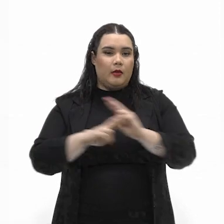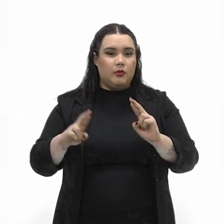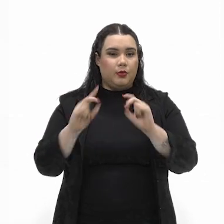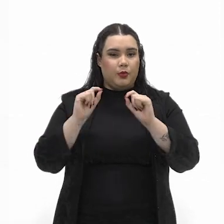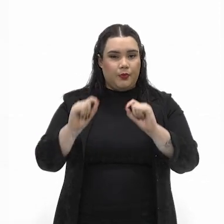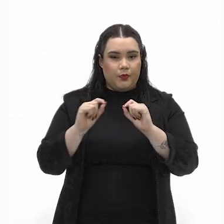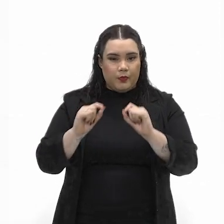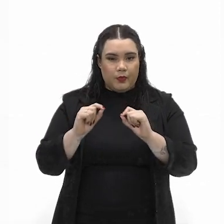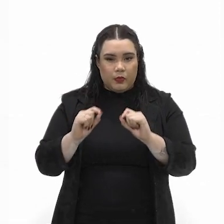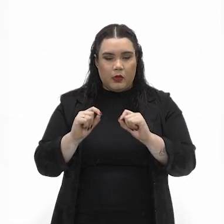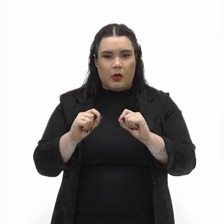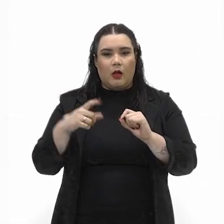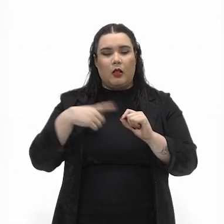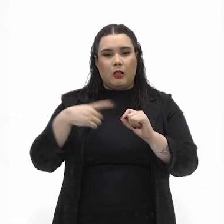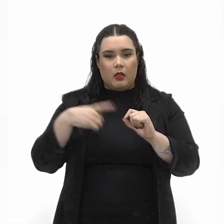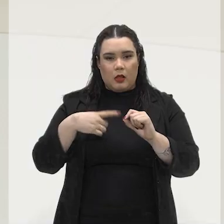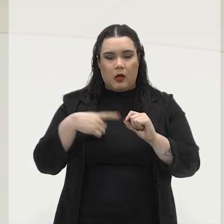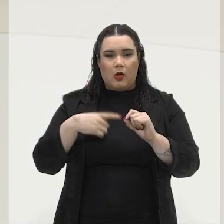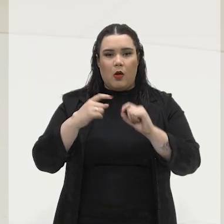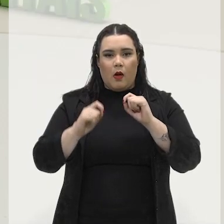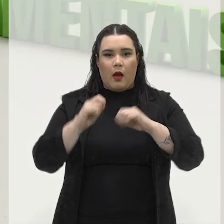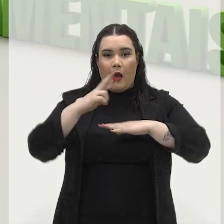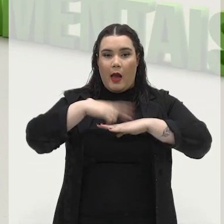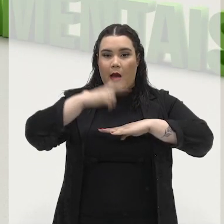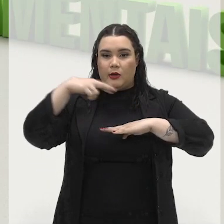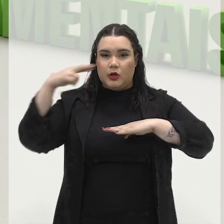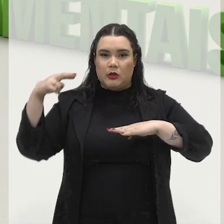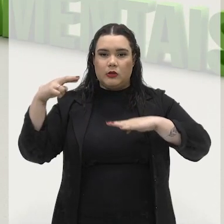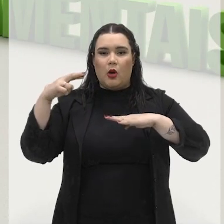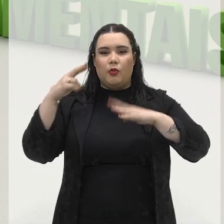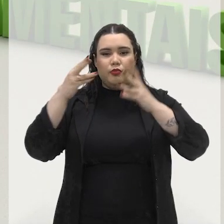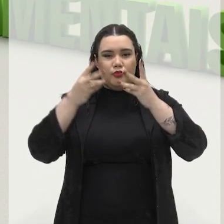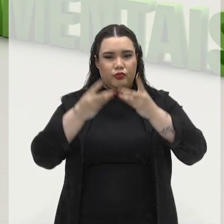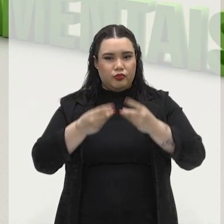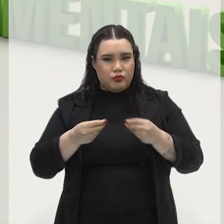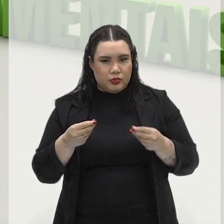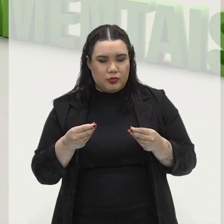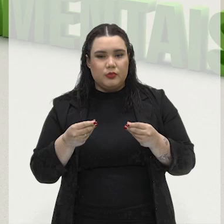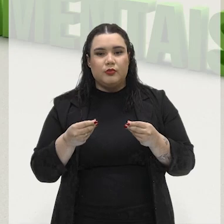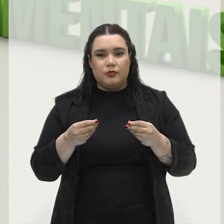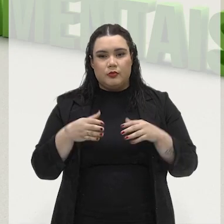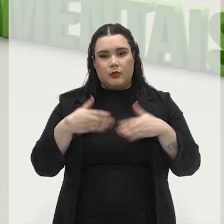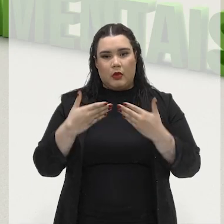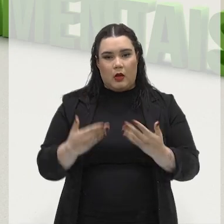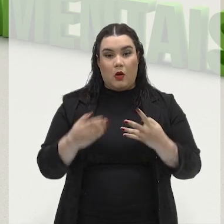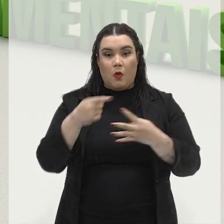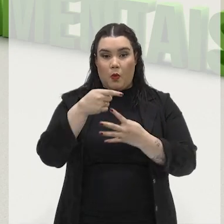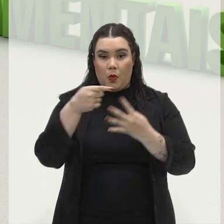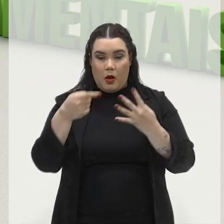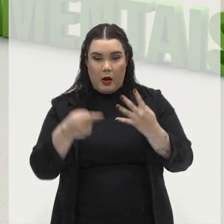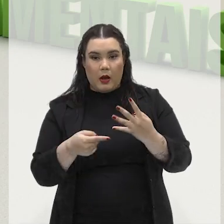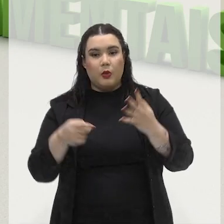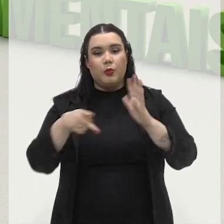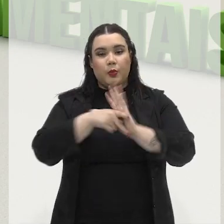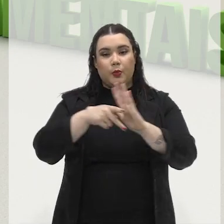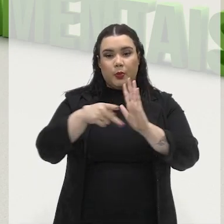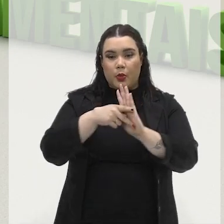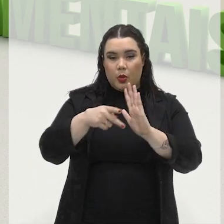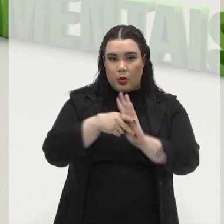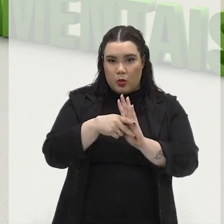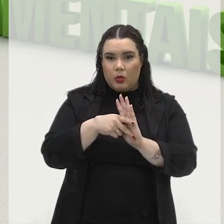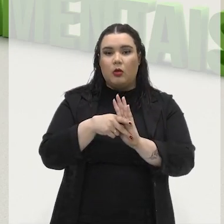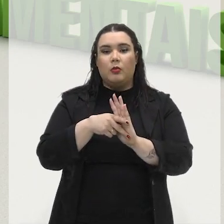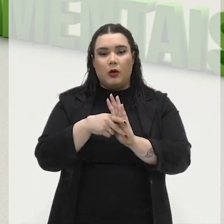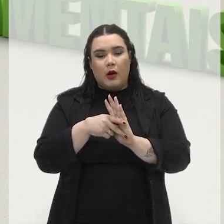o decaimento radioativo, tá, pessoal? Então, essas 4 forças aí da natureza, essas